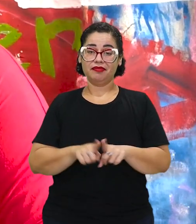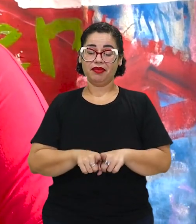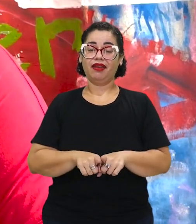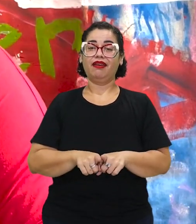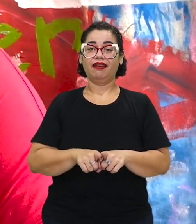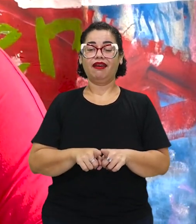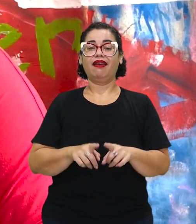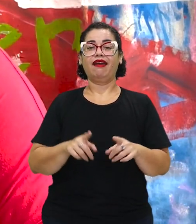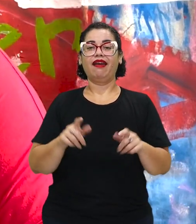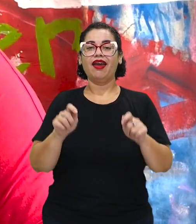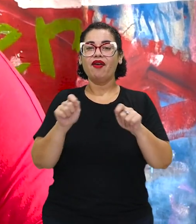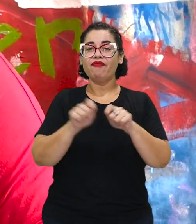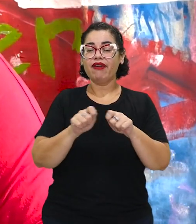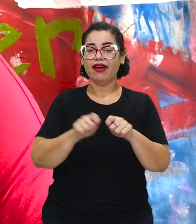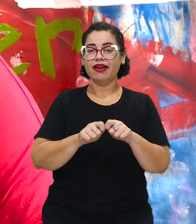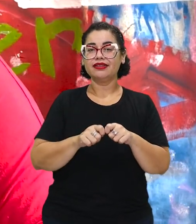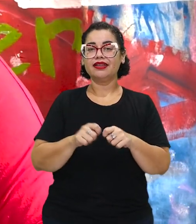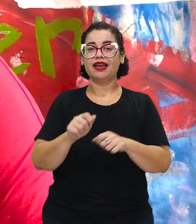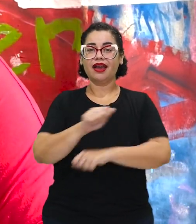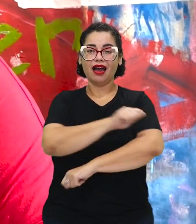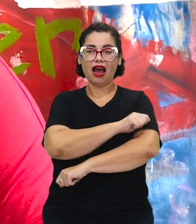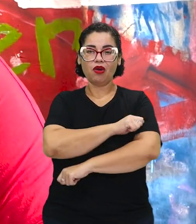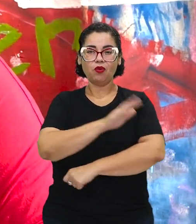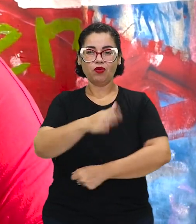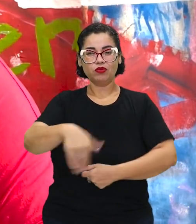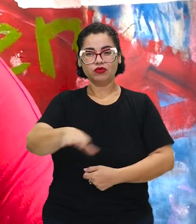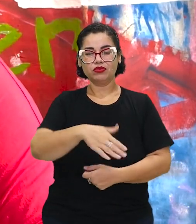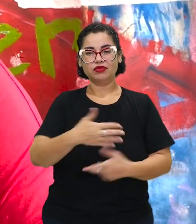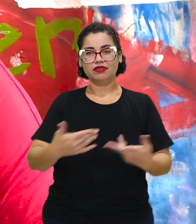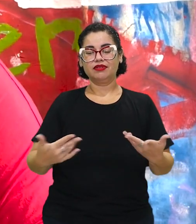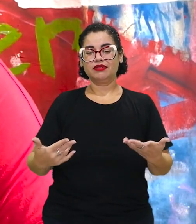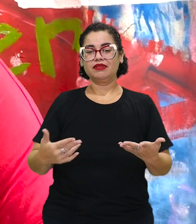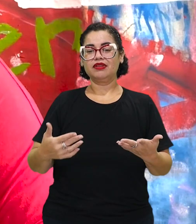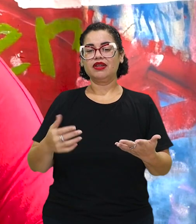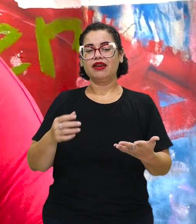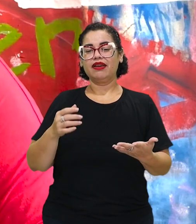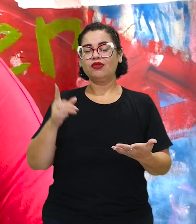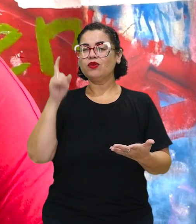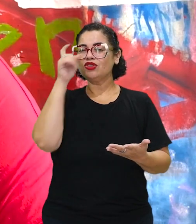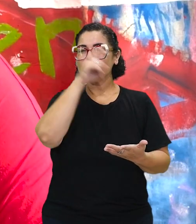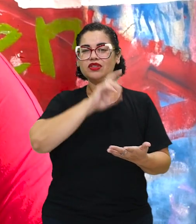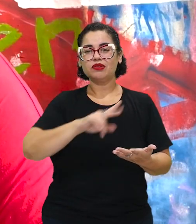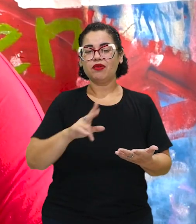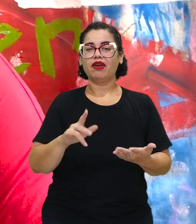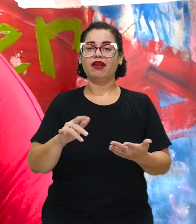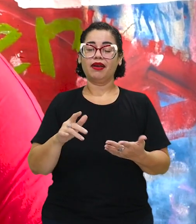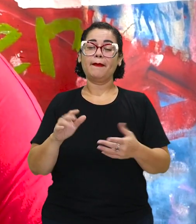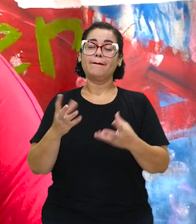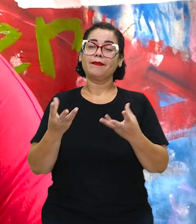interessante também, que é de fazer com o aluno, não é tão difícil.